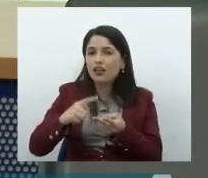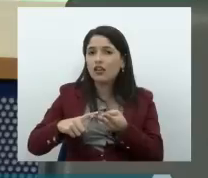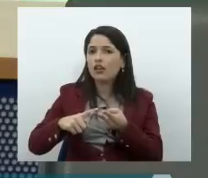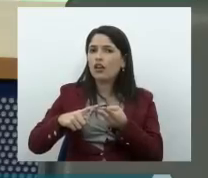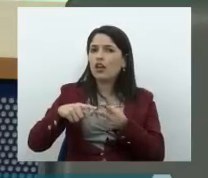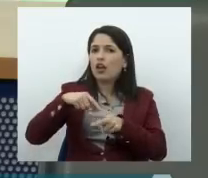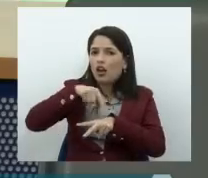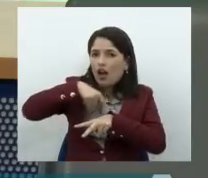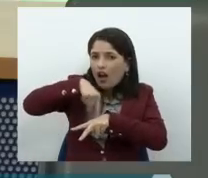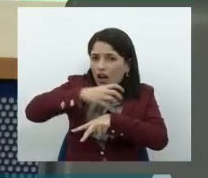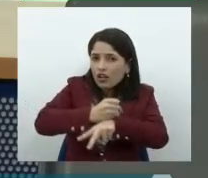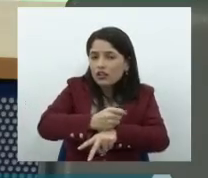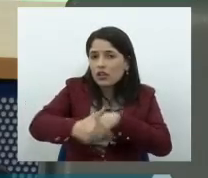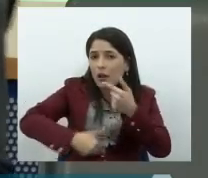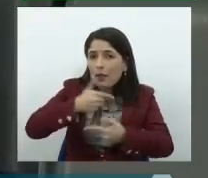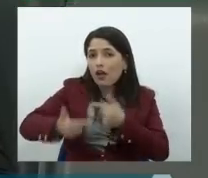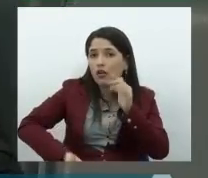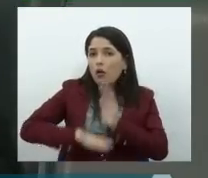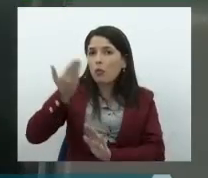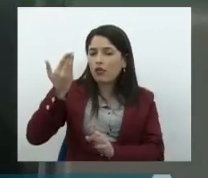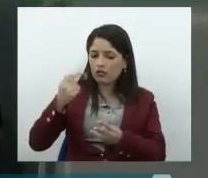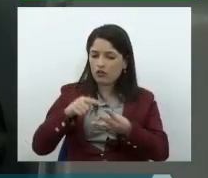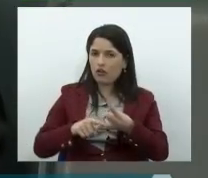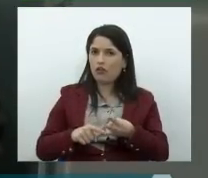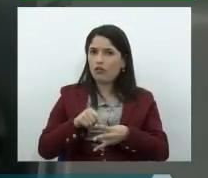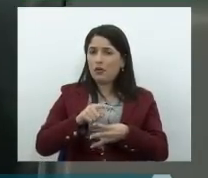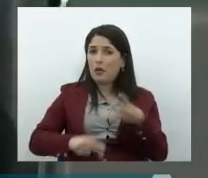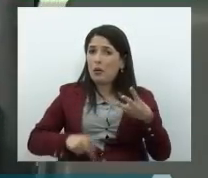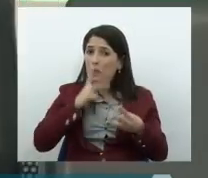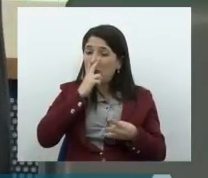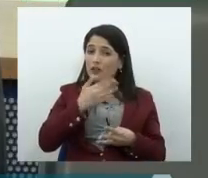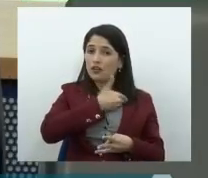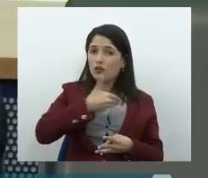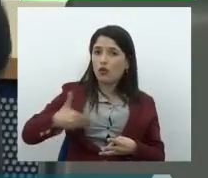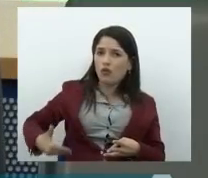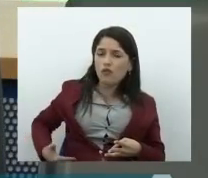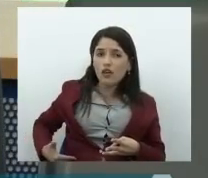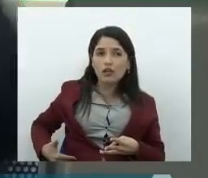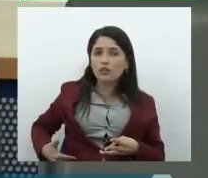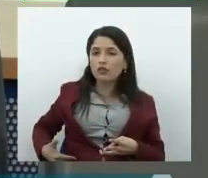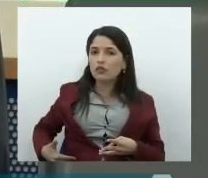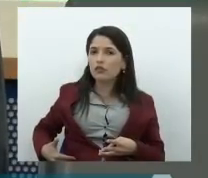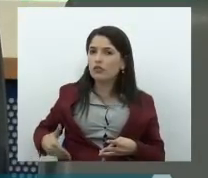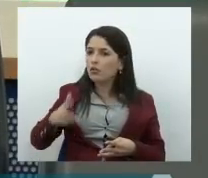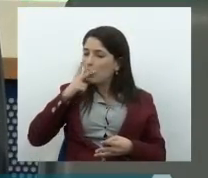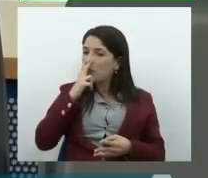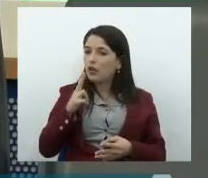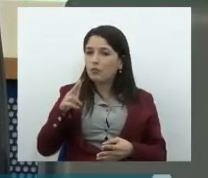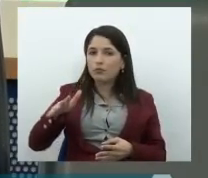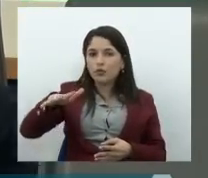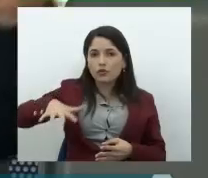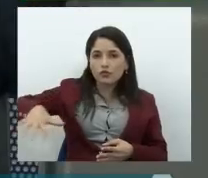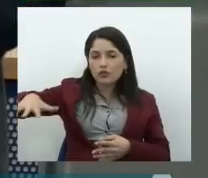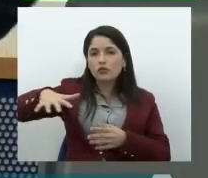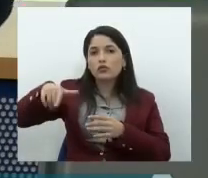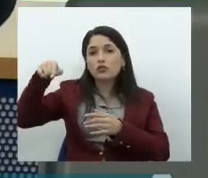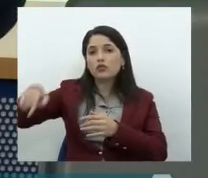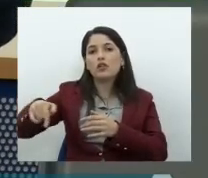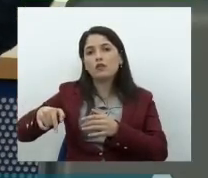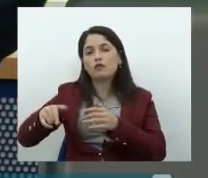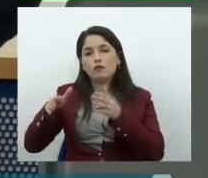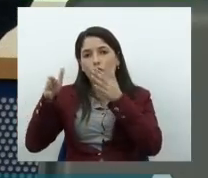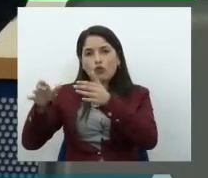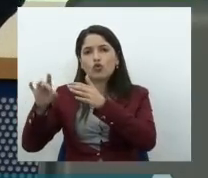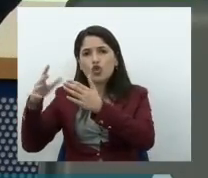trabalho. Nós temos, na verdade, um governo que está a serviço do patronato. Talvez